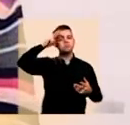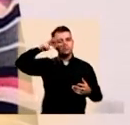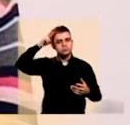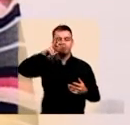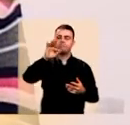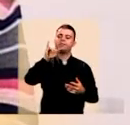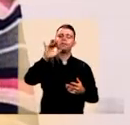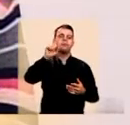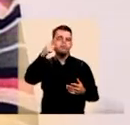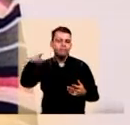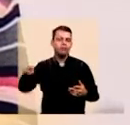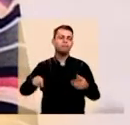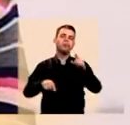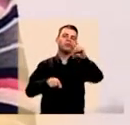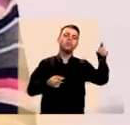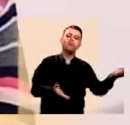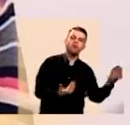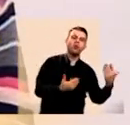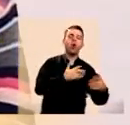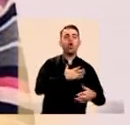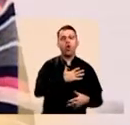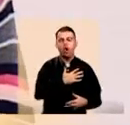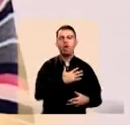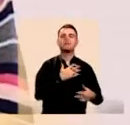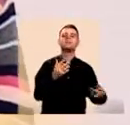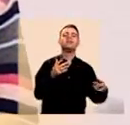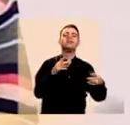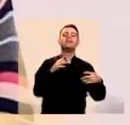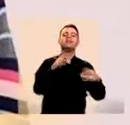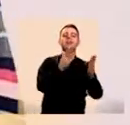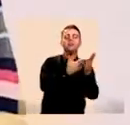e os mais novos leem as séries,